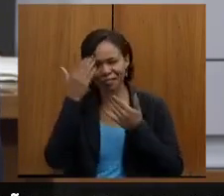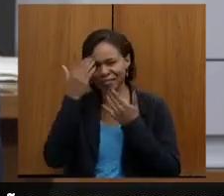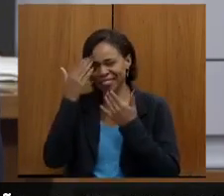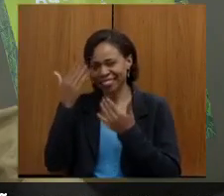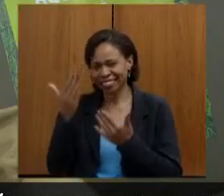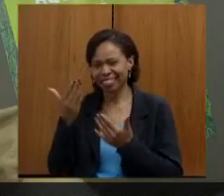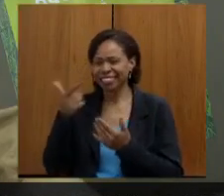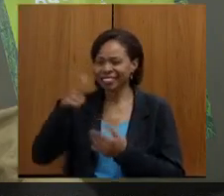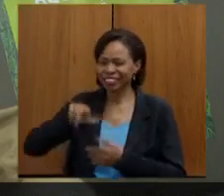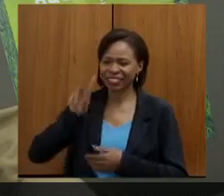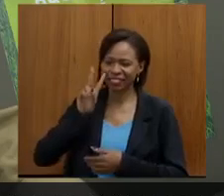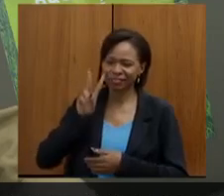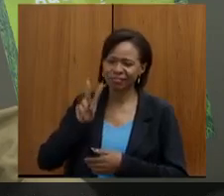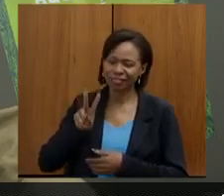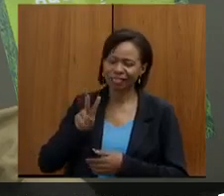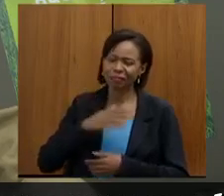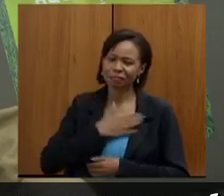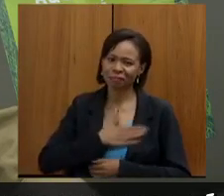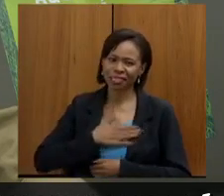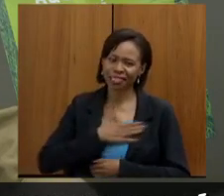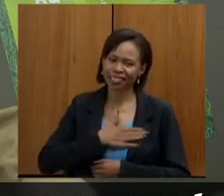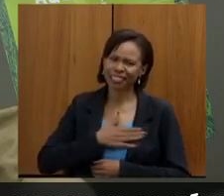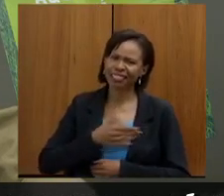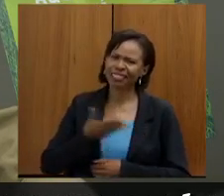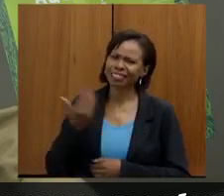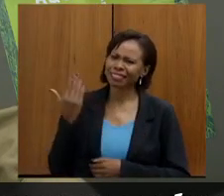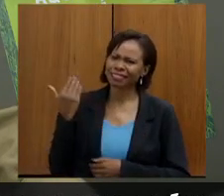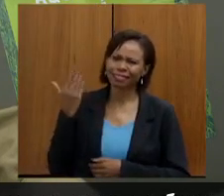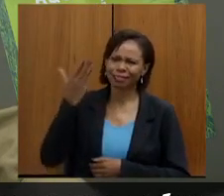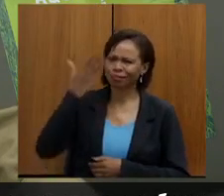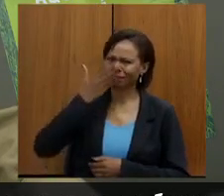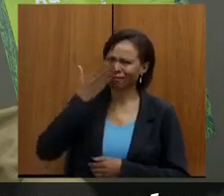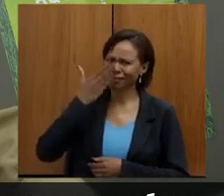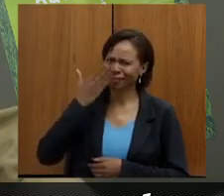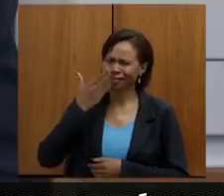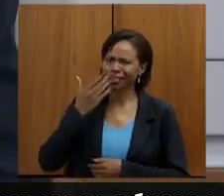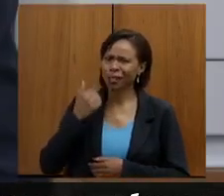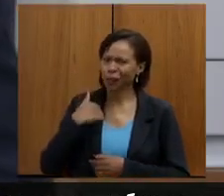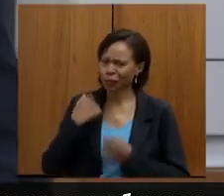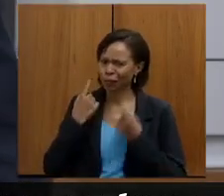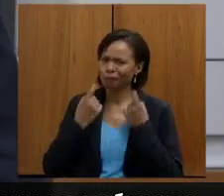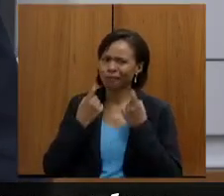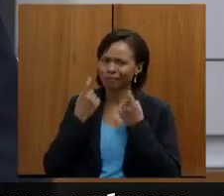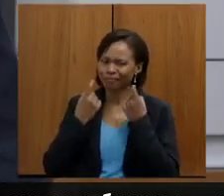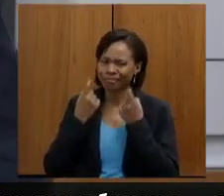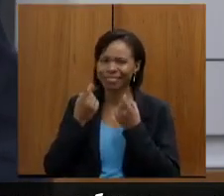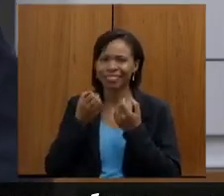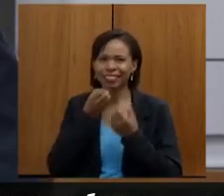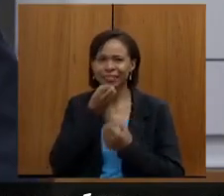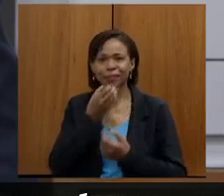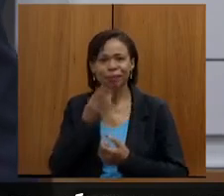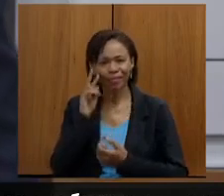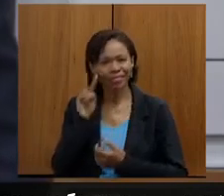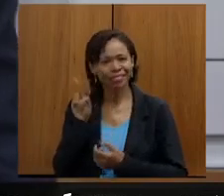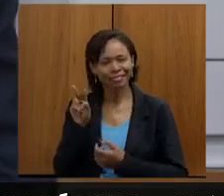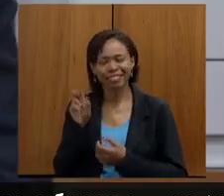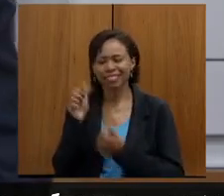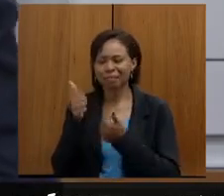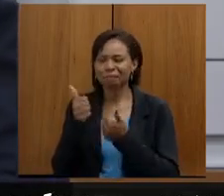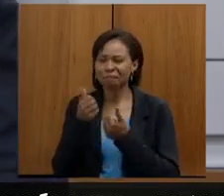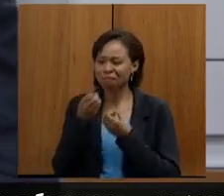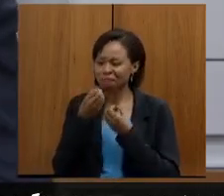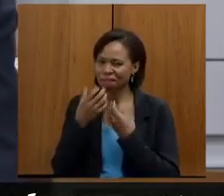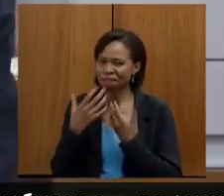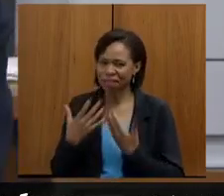prazer revê-lo tava preocupado Tem tempo que eu não te vejo e Mas que bom vê-lo tão bem viu